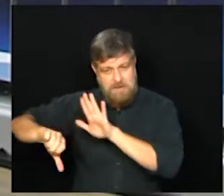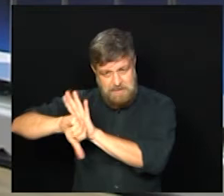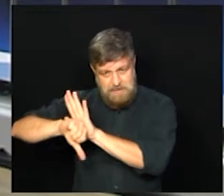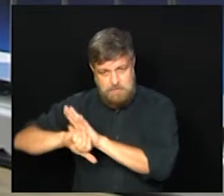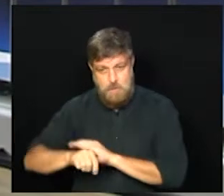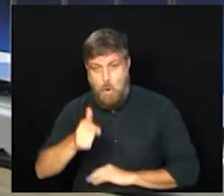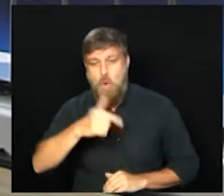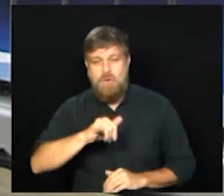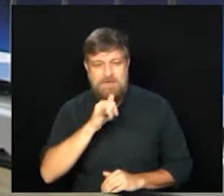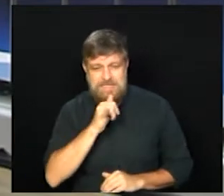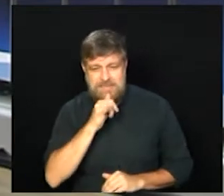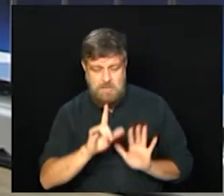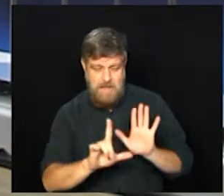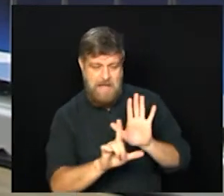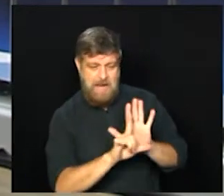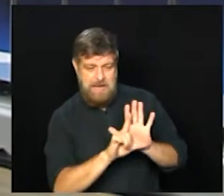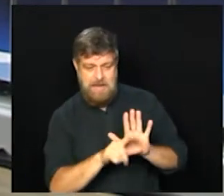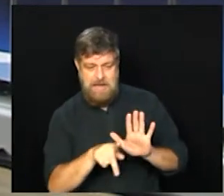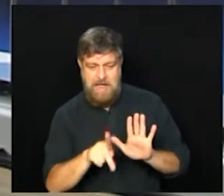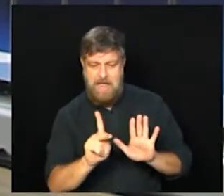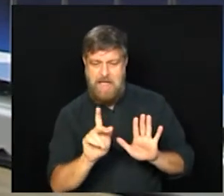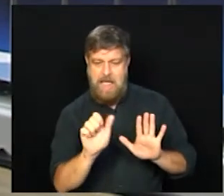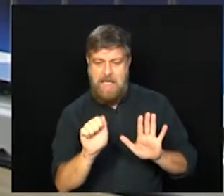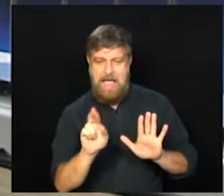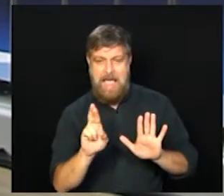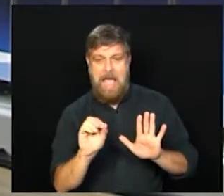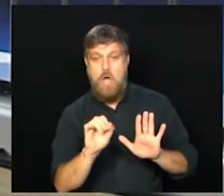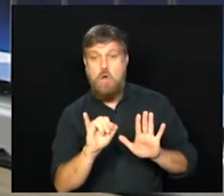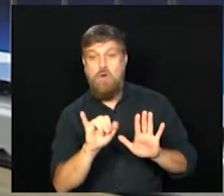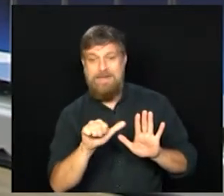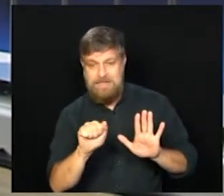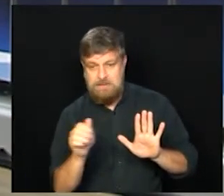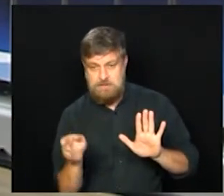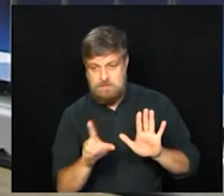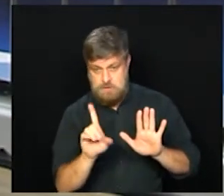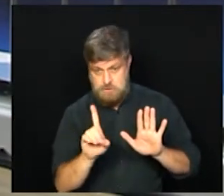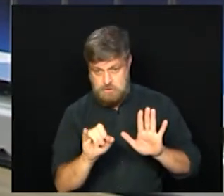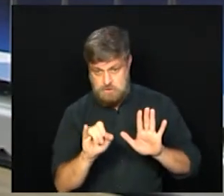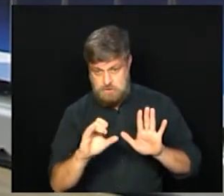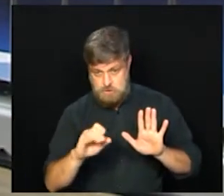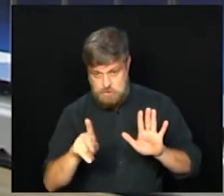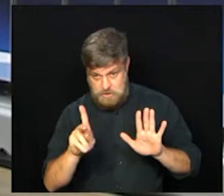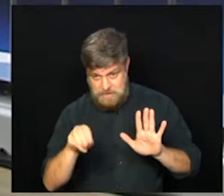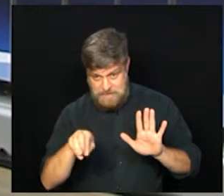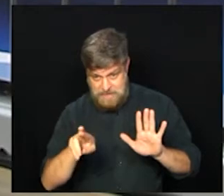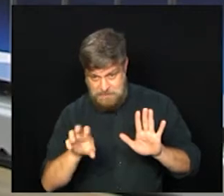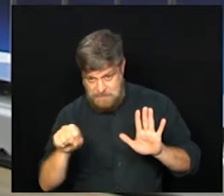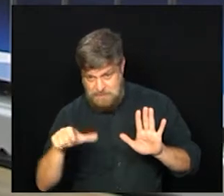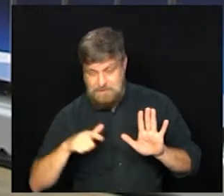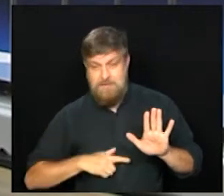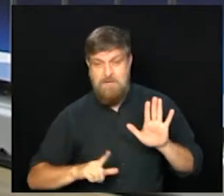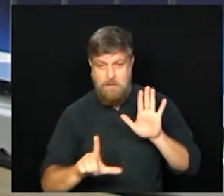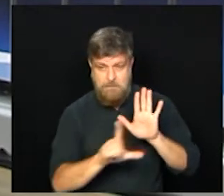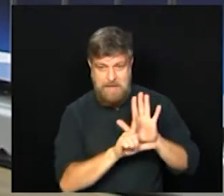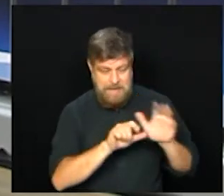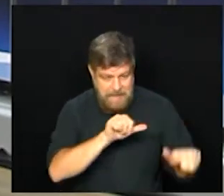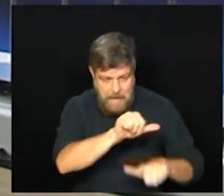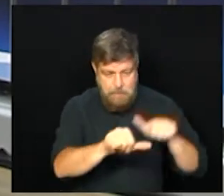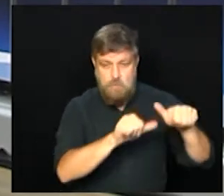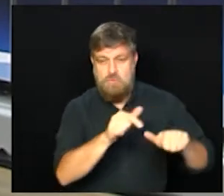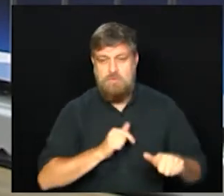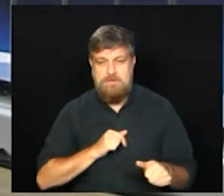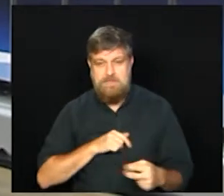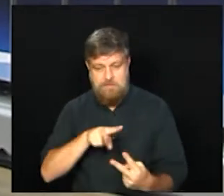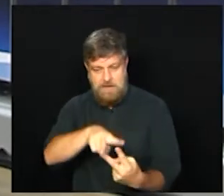Outro exemplo, a Lei Carolina Dickmann, também uma alteração no Código Penal brasileiro voltada para crimes virtuais